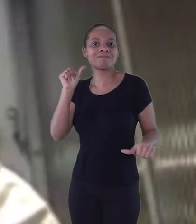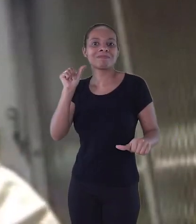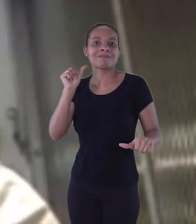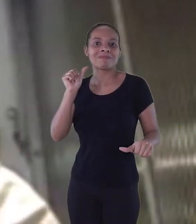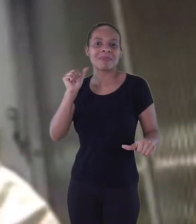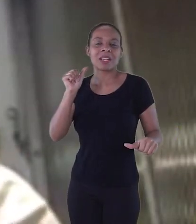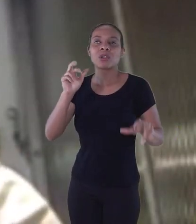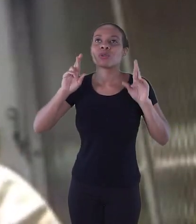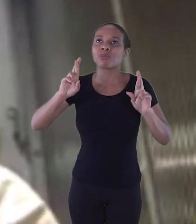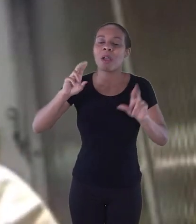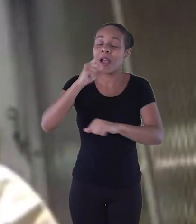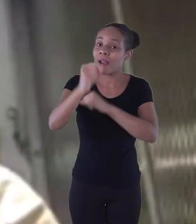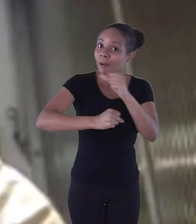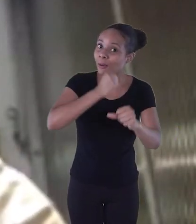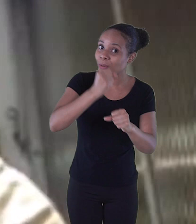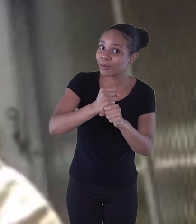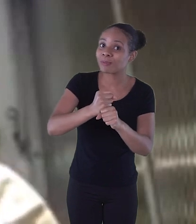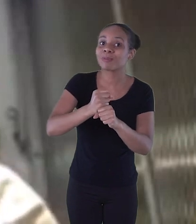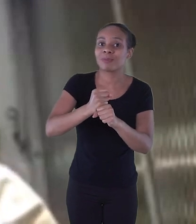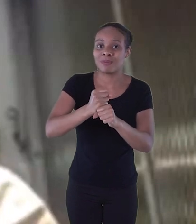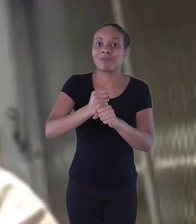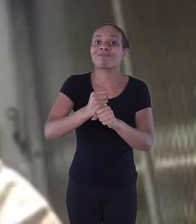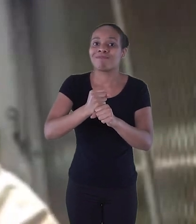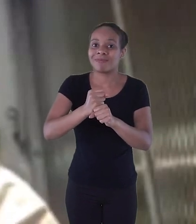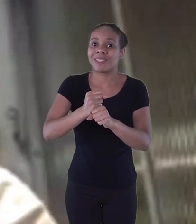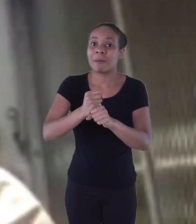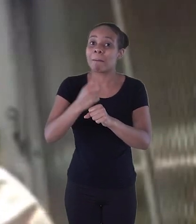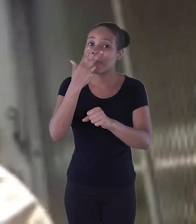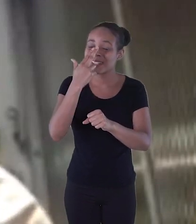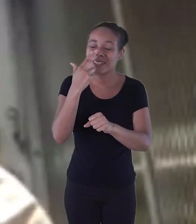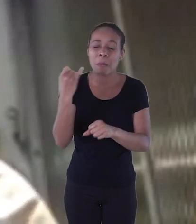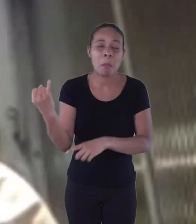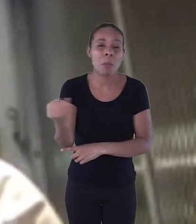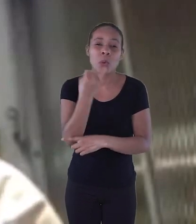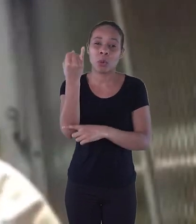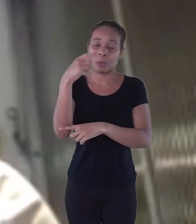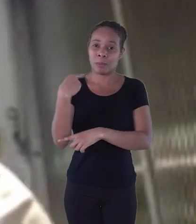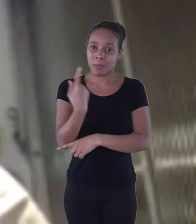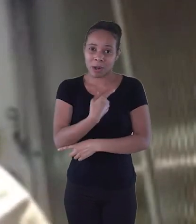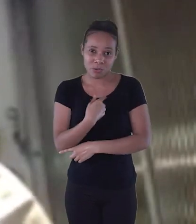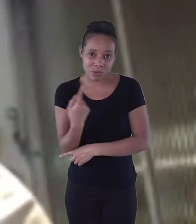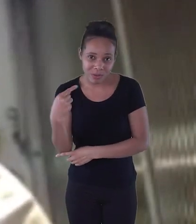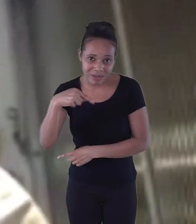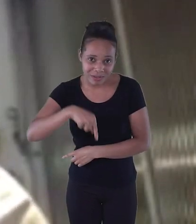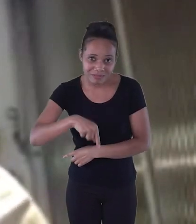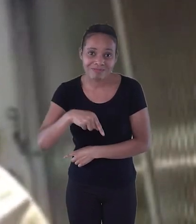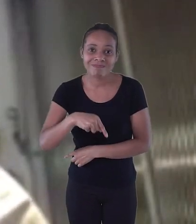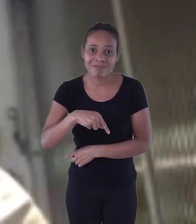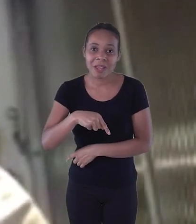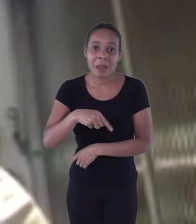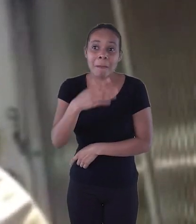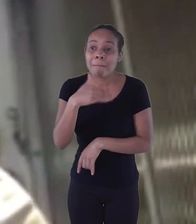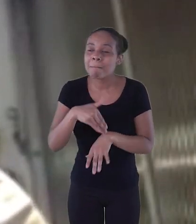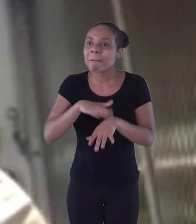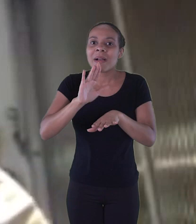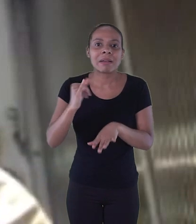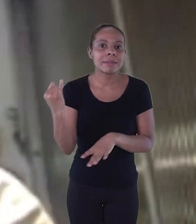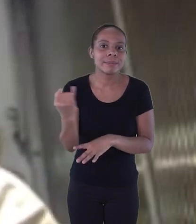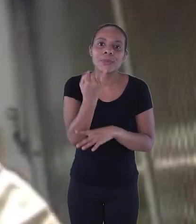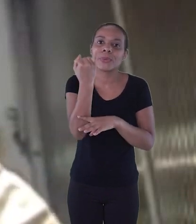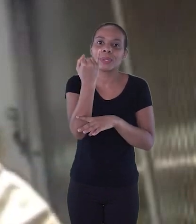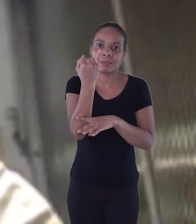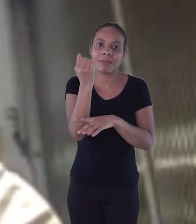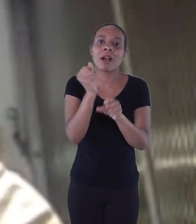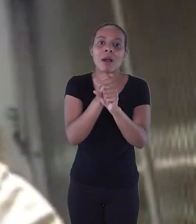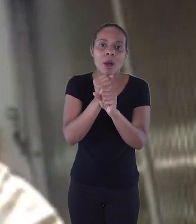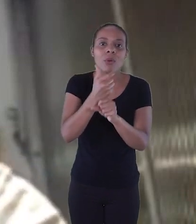é um ano extremamente importante, assim como realmente nos últimos 100 anos é o ano que a gente vai ter que